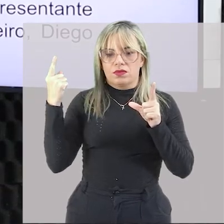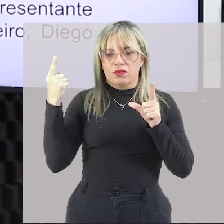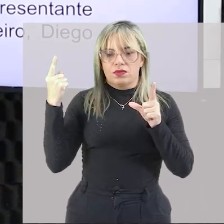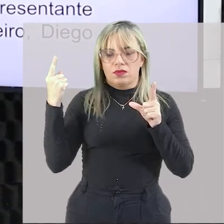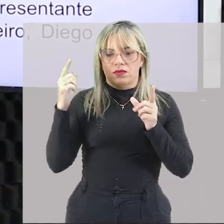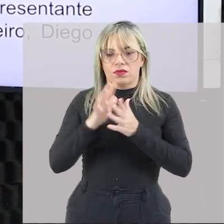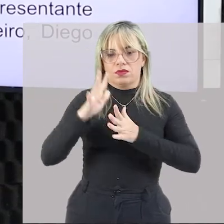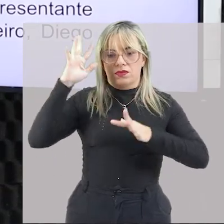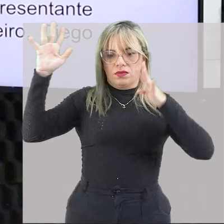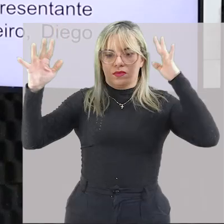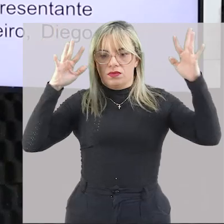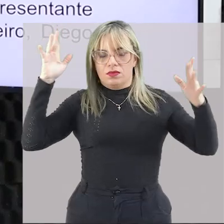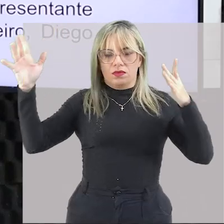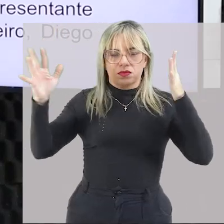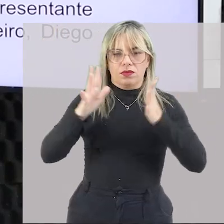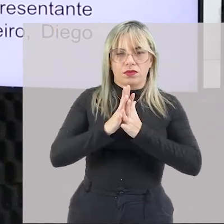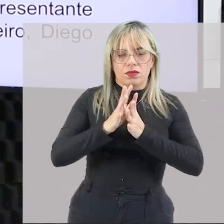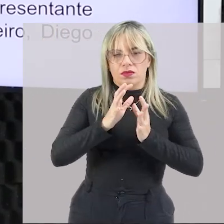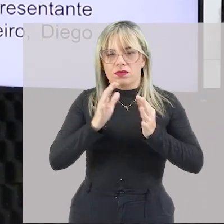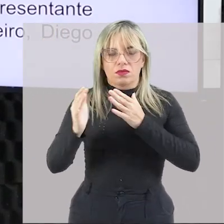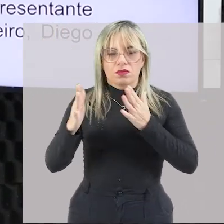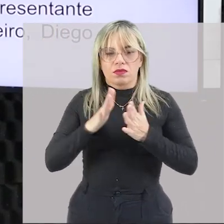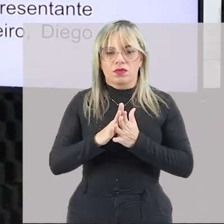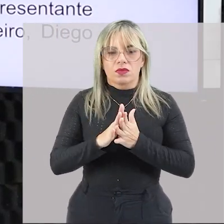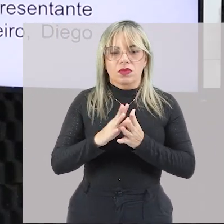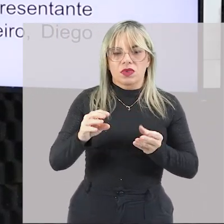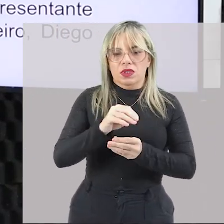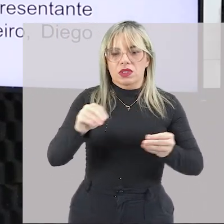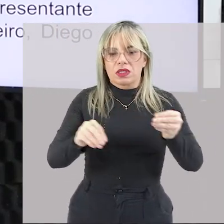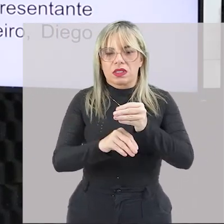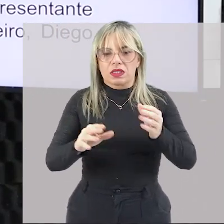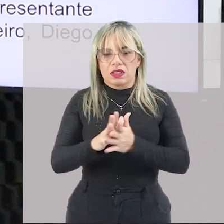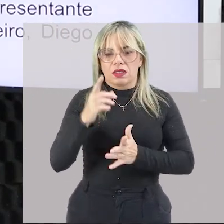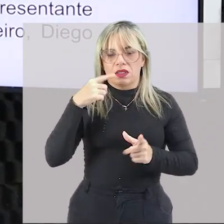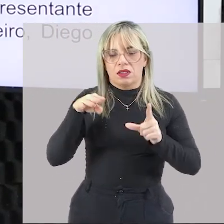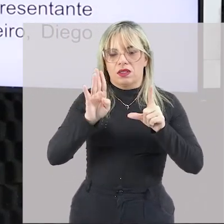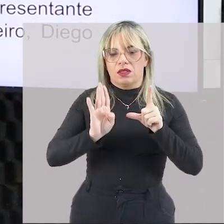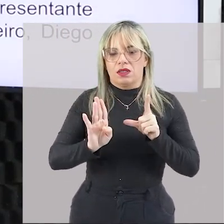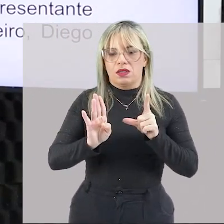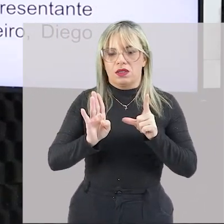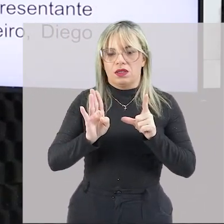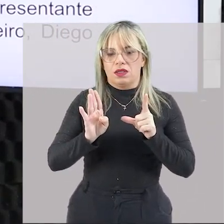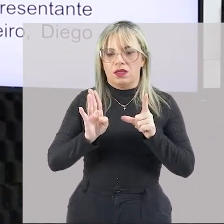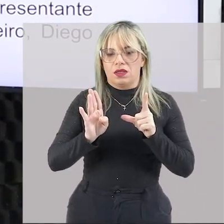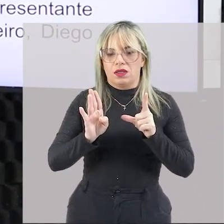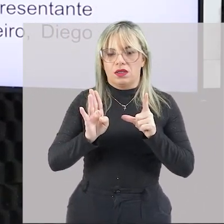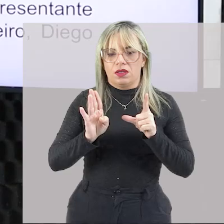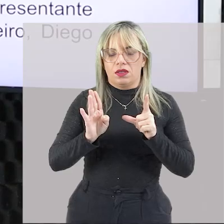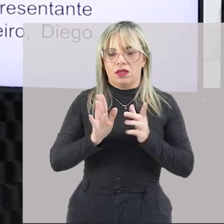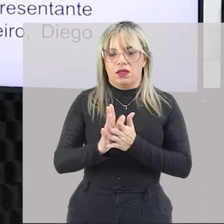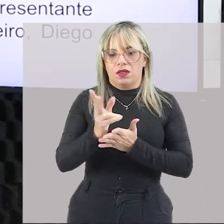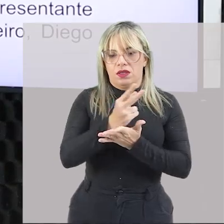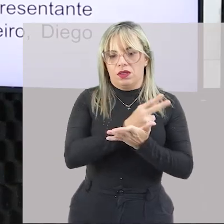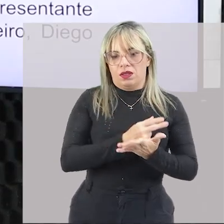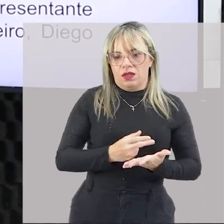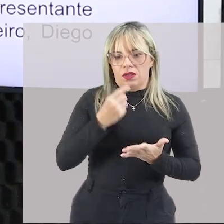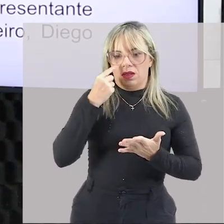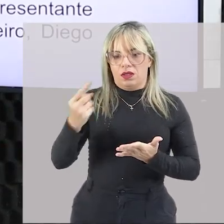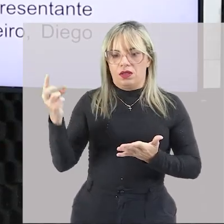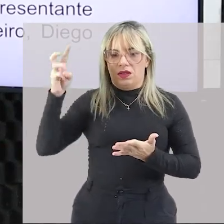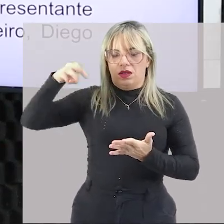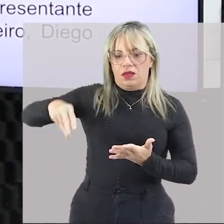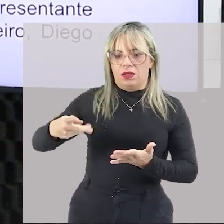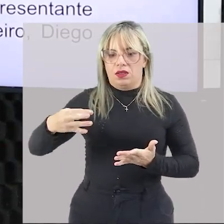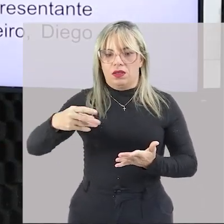expressionismo, já deixa a gente pensar sobre isso. Henri Matisse, representante do fauvismo, bailarina deitada. Aqui é um desenho de Matisse, mas a obra de